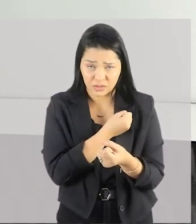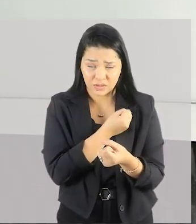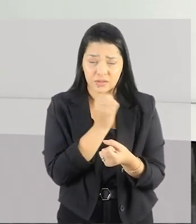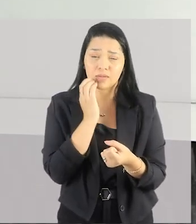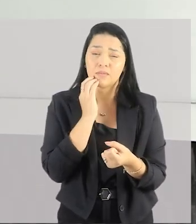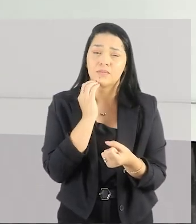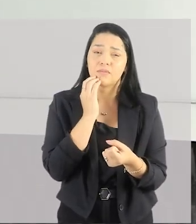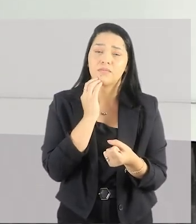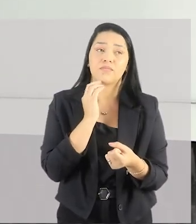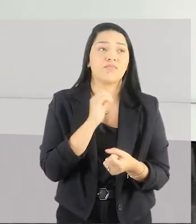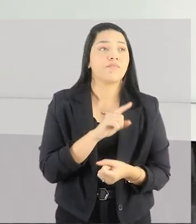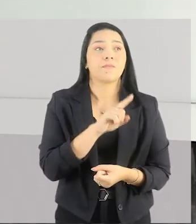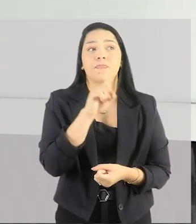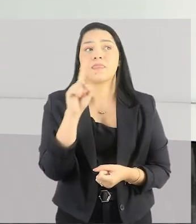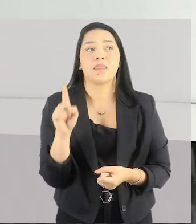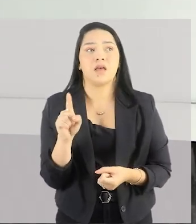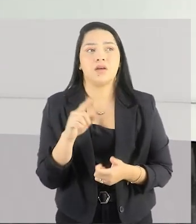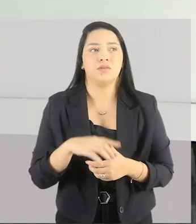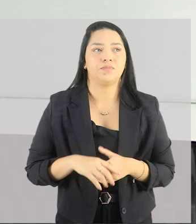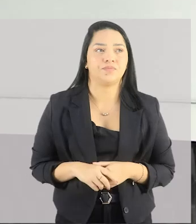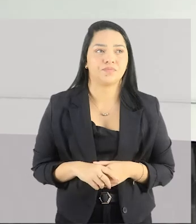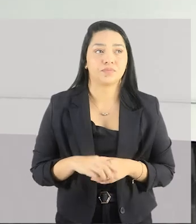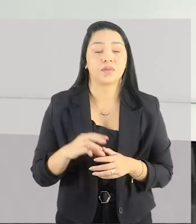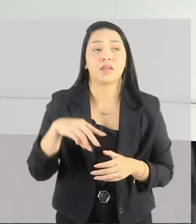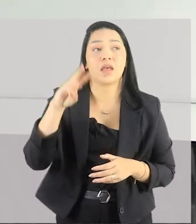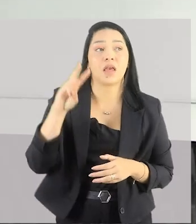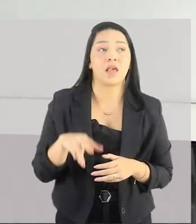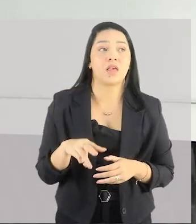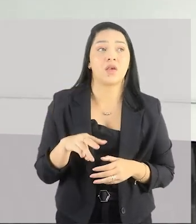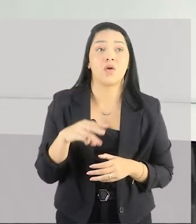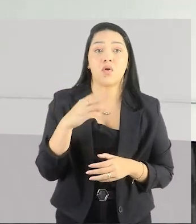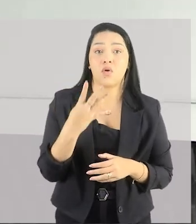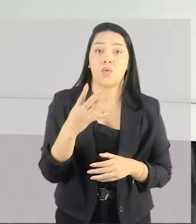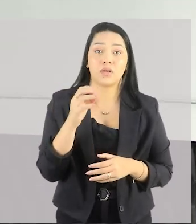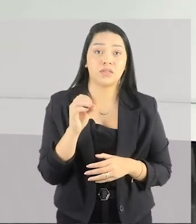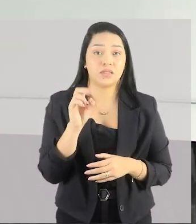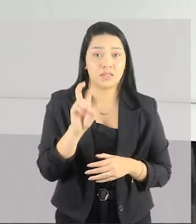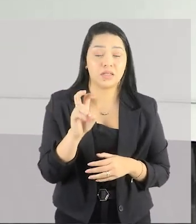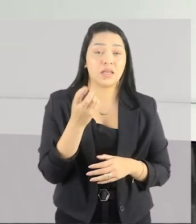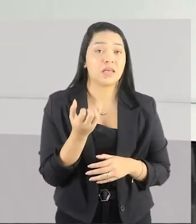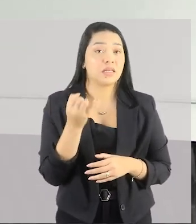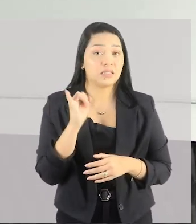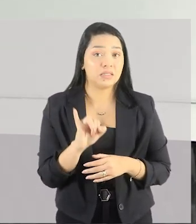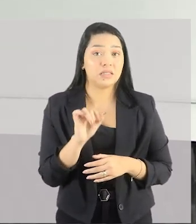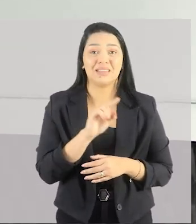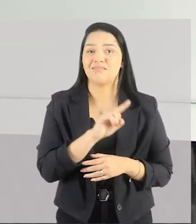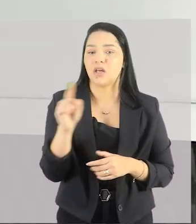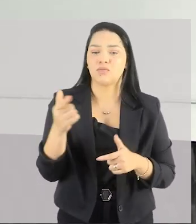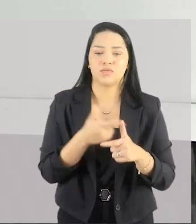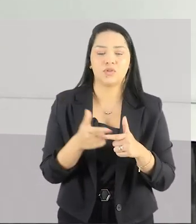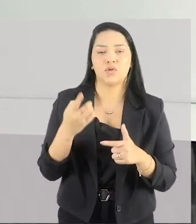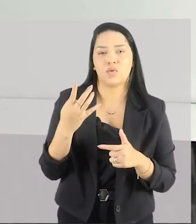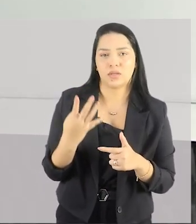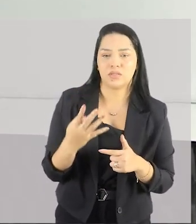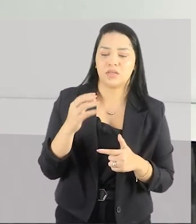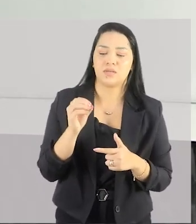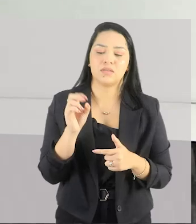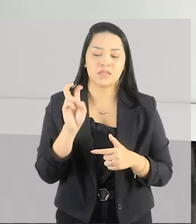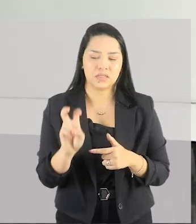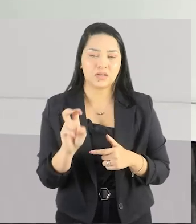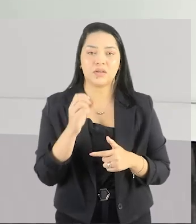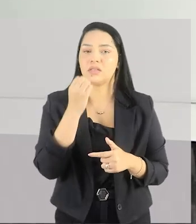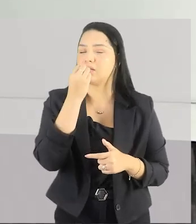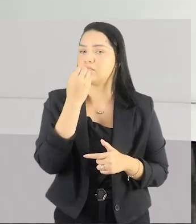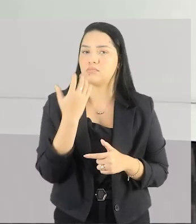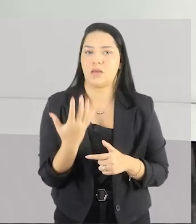Não, ele não dividiu quem? O 405. Se ele não dividiu 405, então ele